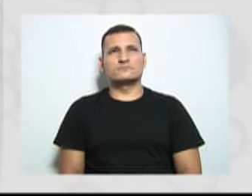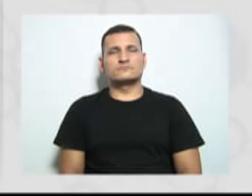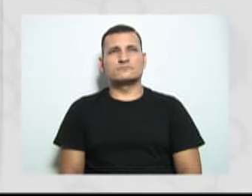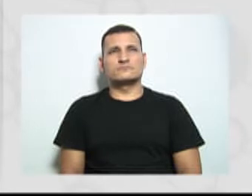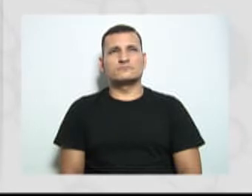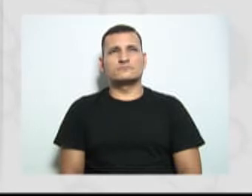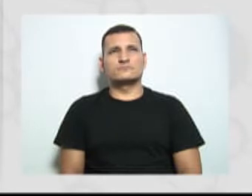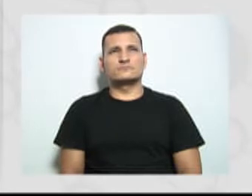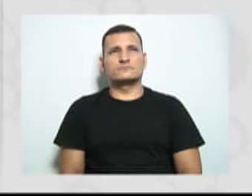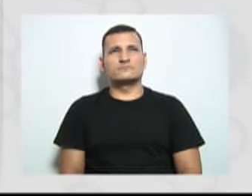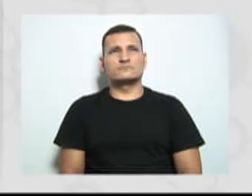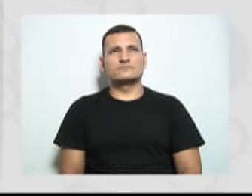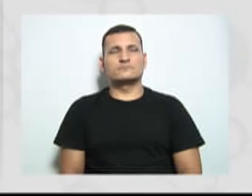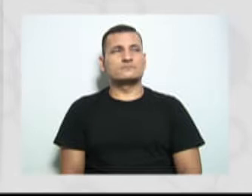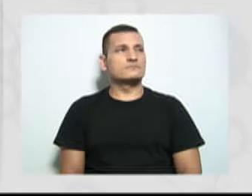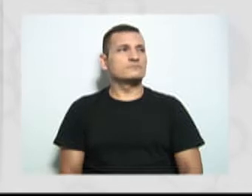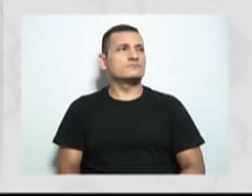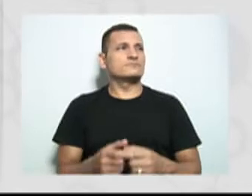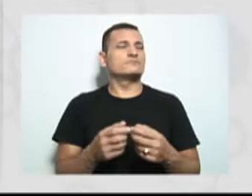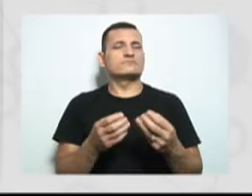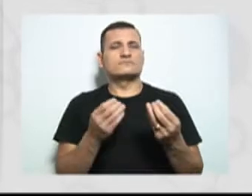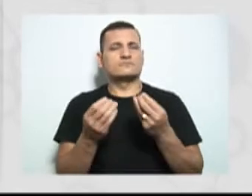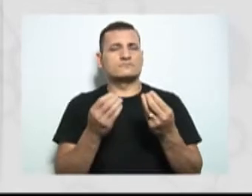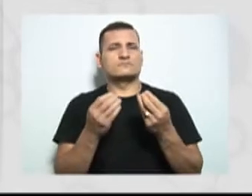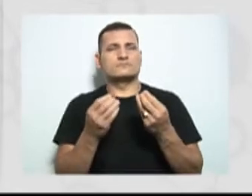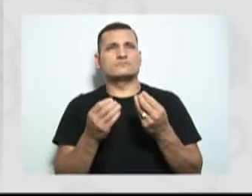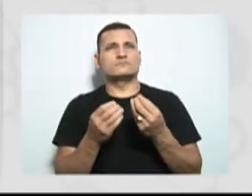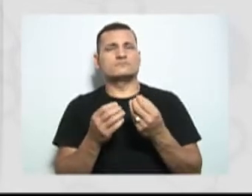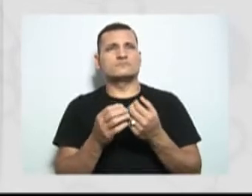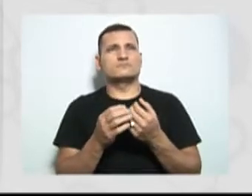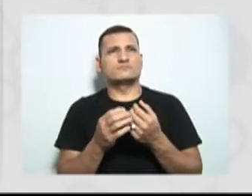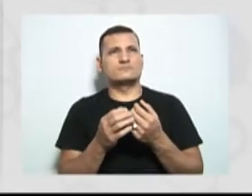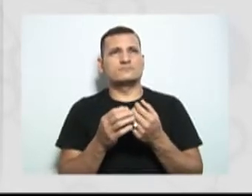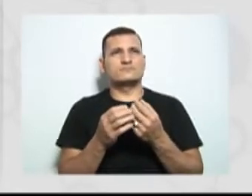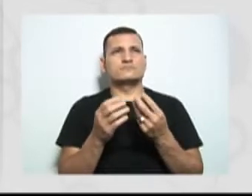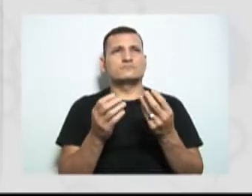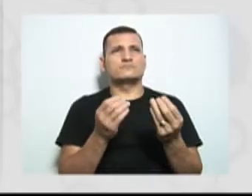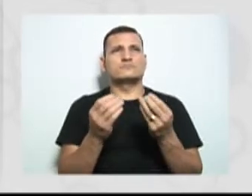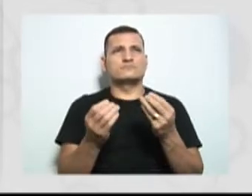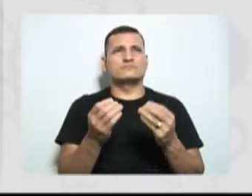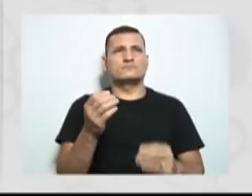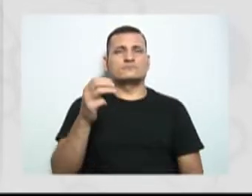Isso. Como que a gente vai jogar isso em margem de